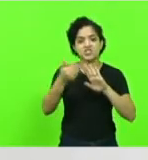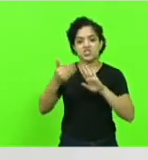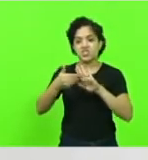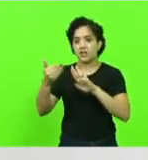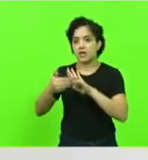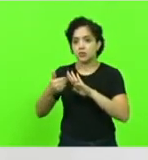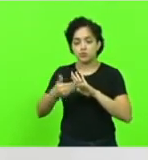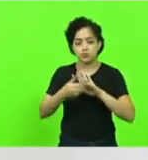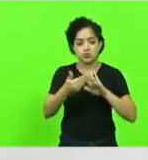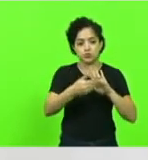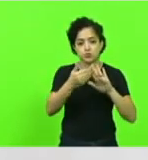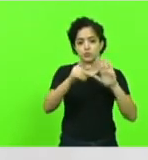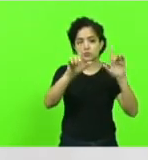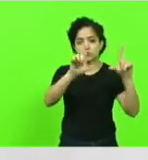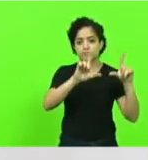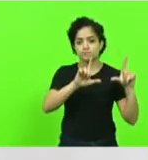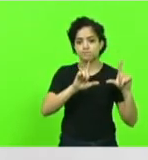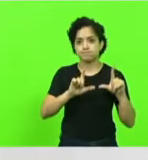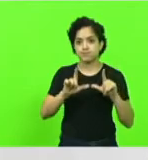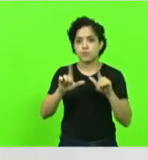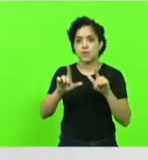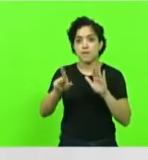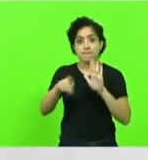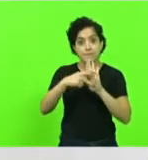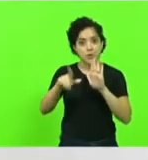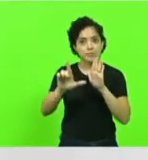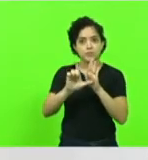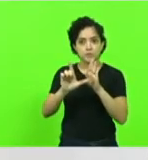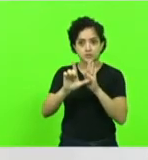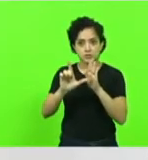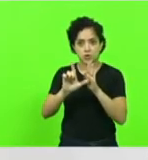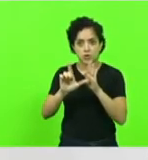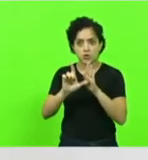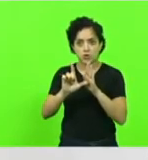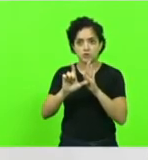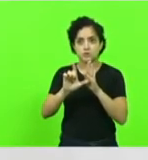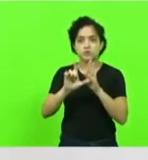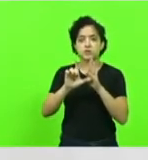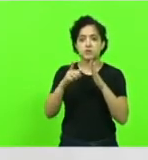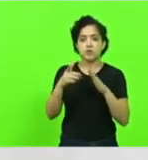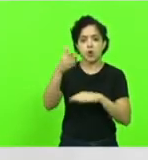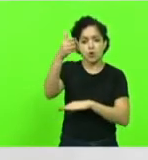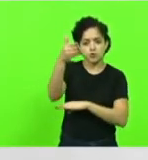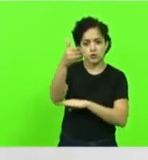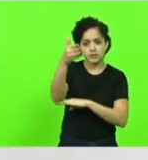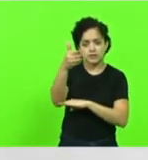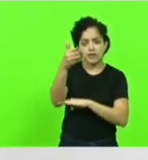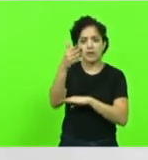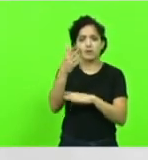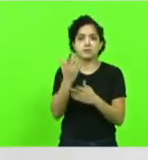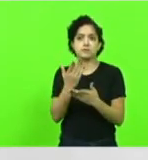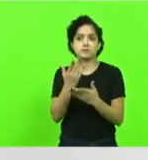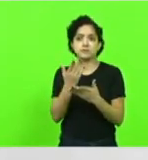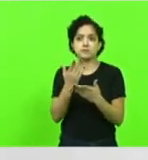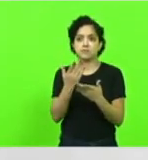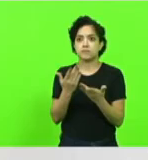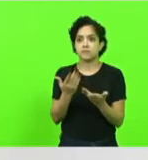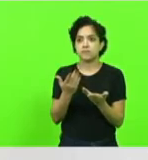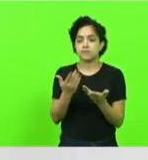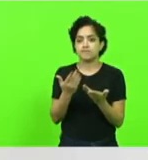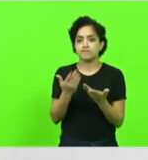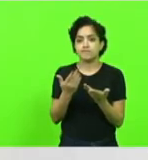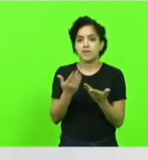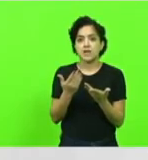Arrancaram as placas que identificavam os comércios, as pousadas, foram lá e arrancaram, não foram capazes